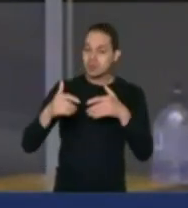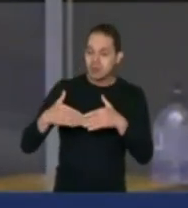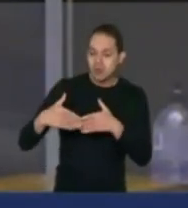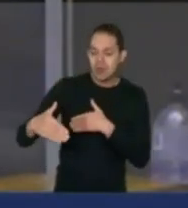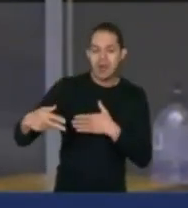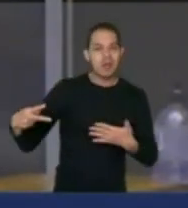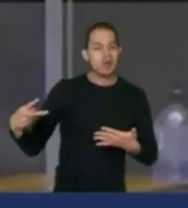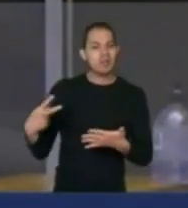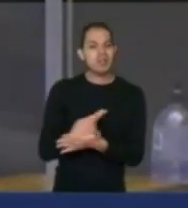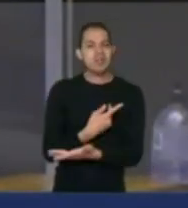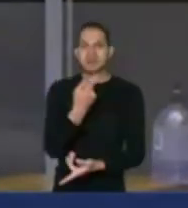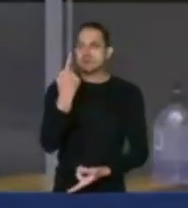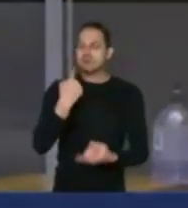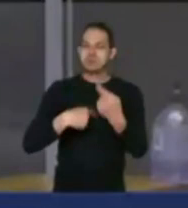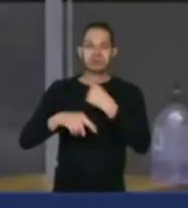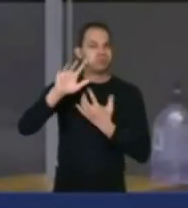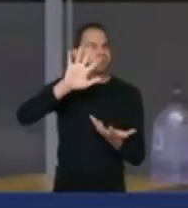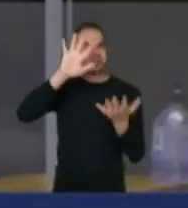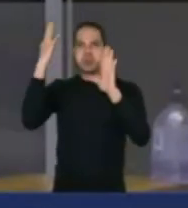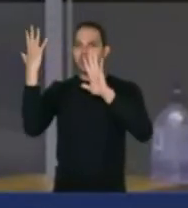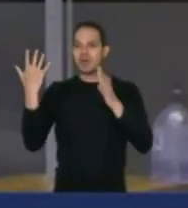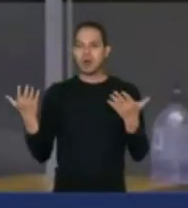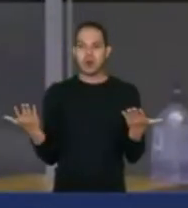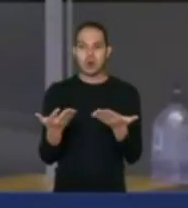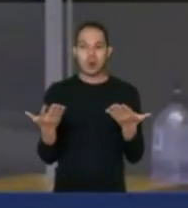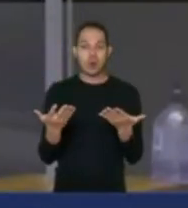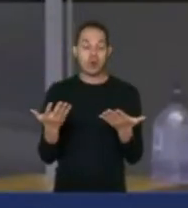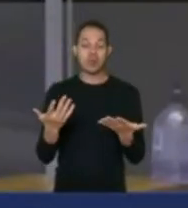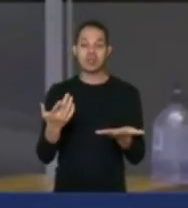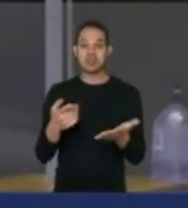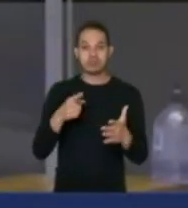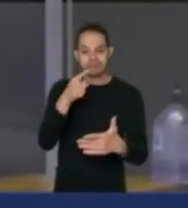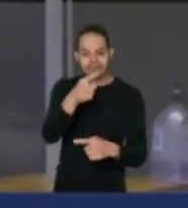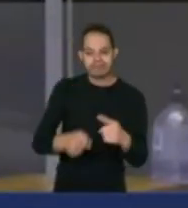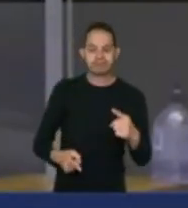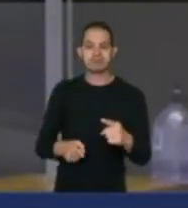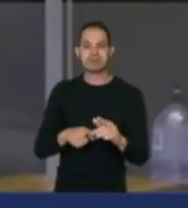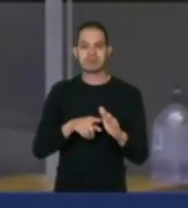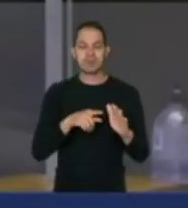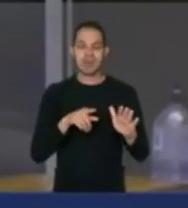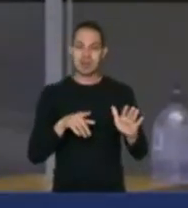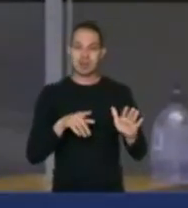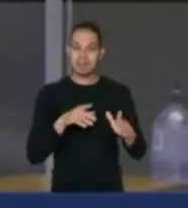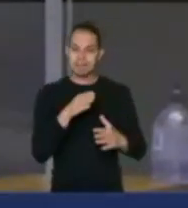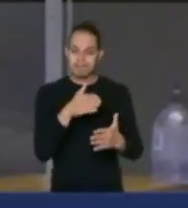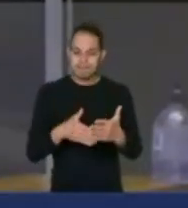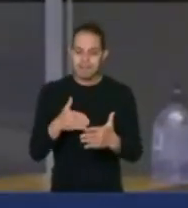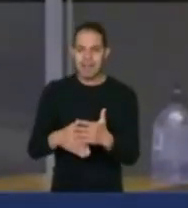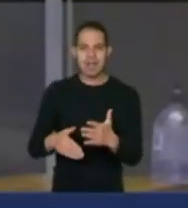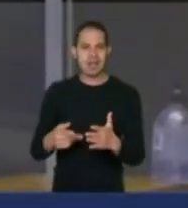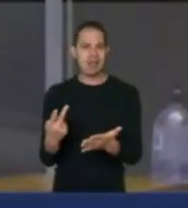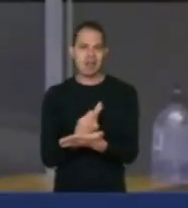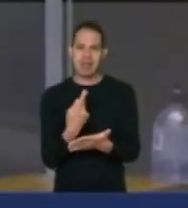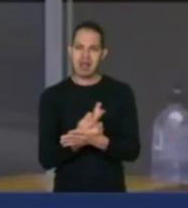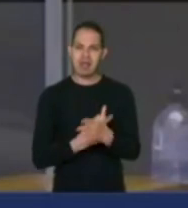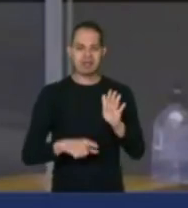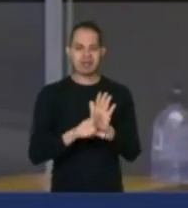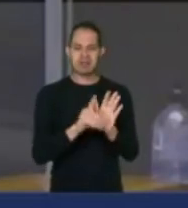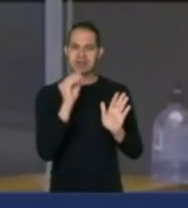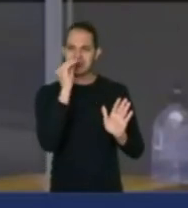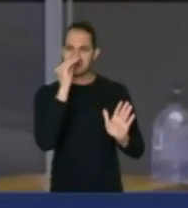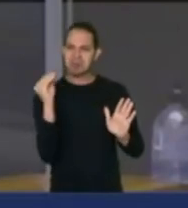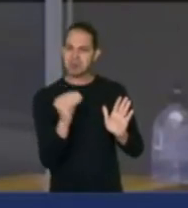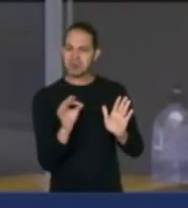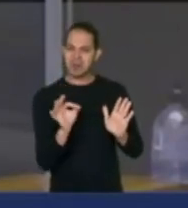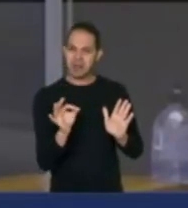da revolta dessas pessoas que hoje estão sendo censuradas injusta, ilegal e inconstitucionalmente pelo ministro